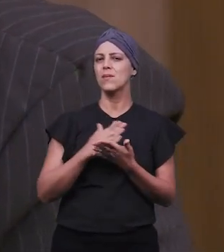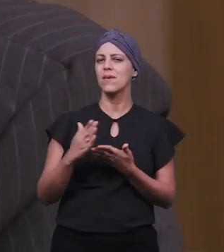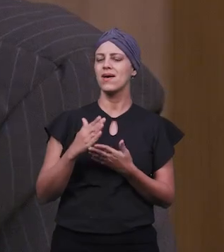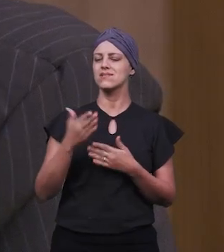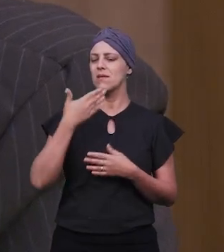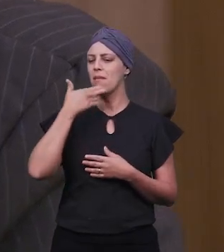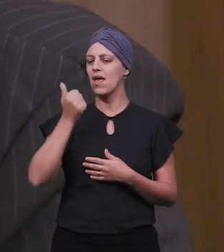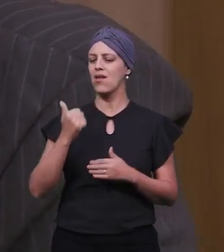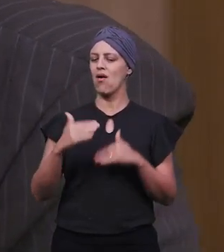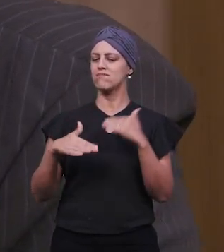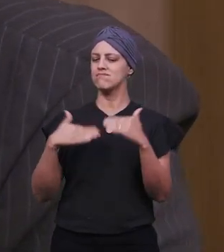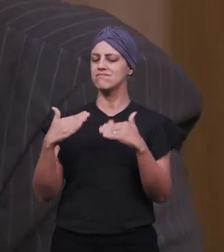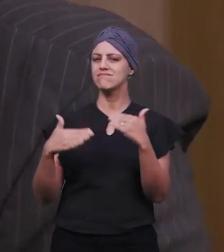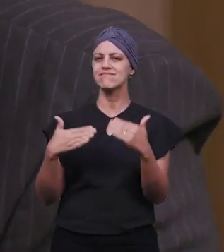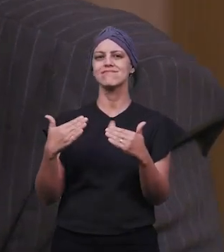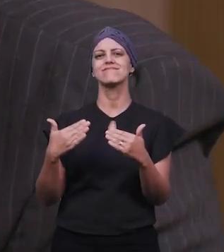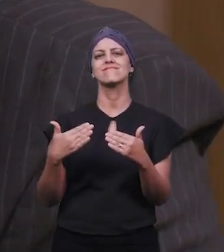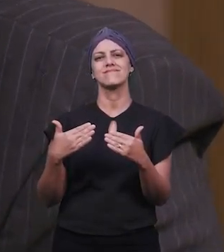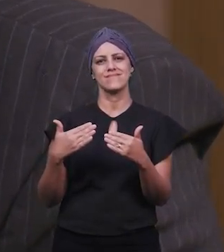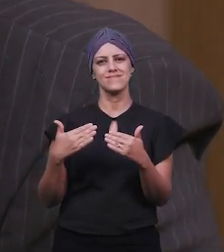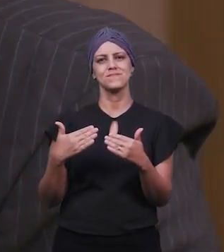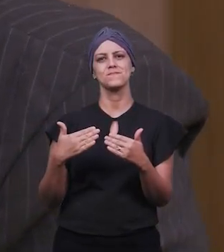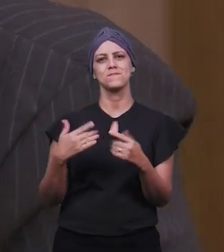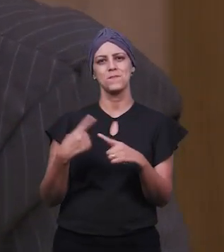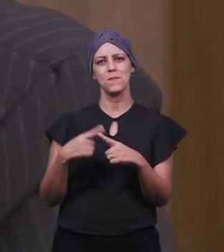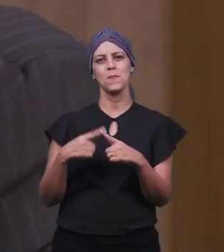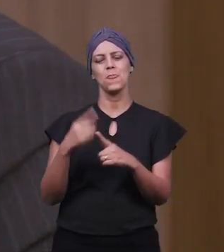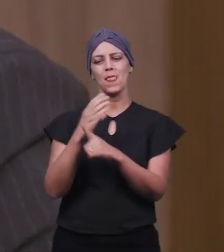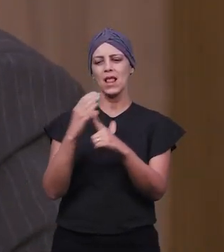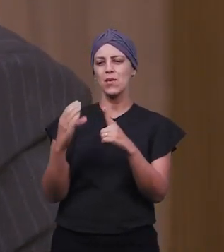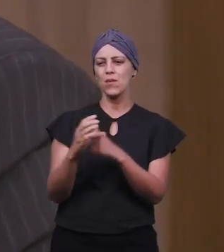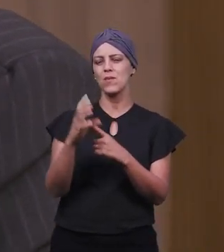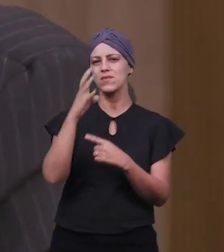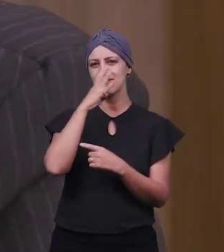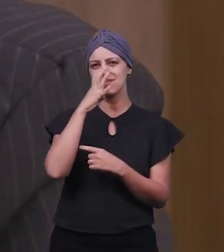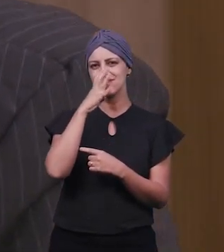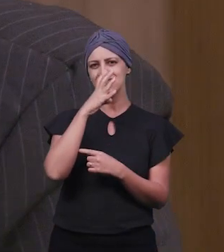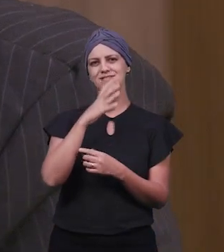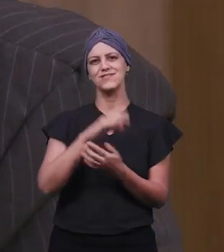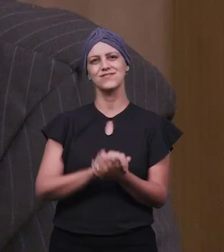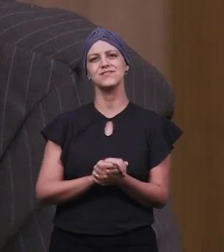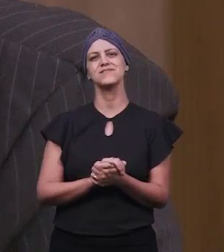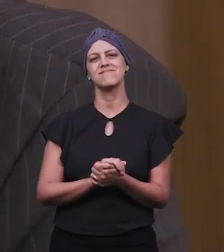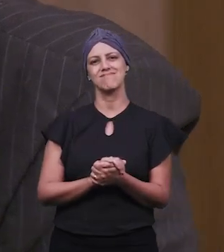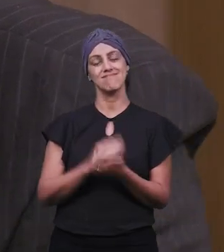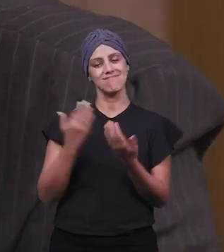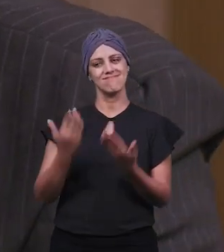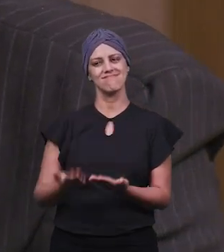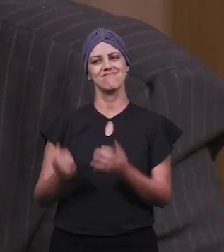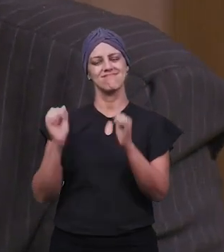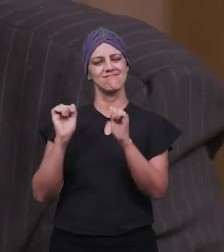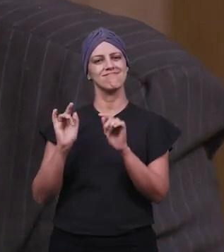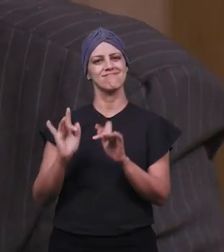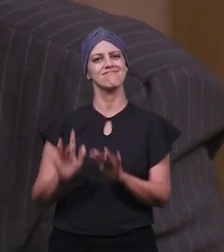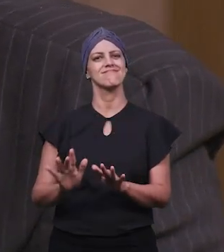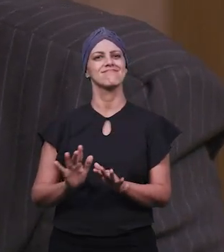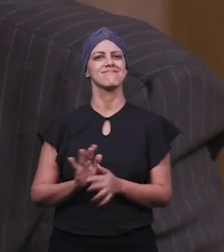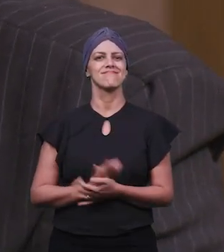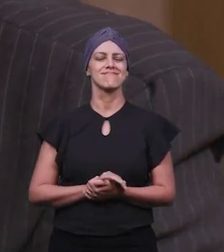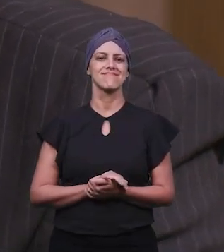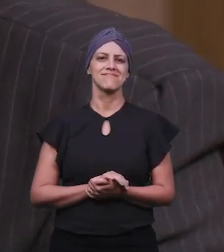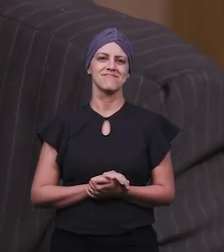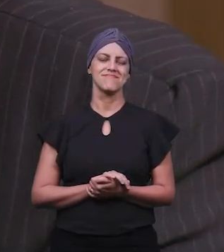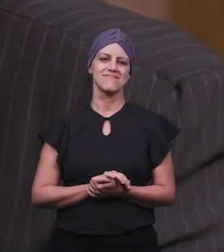né, assistindo os cultos, se relacionando bem, se relacionando com o Senhor, que é o principal, e essa é a grande bênção,